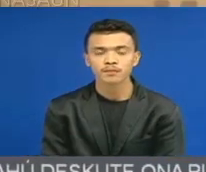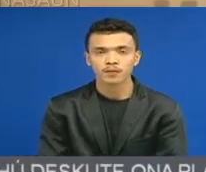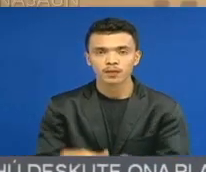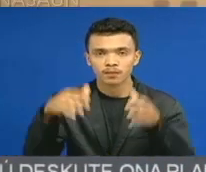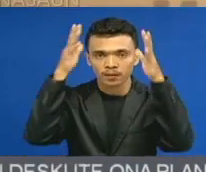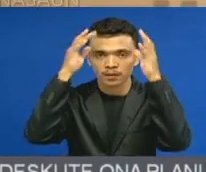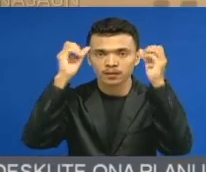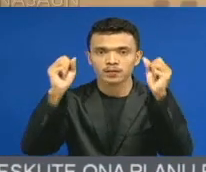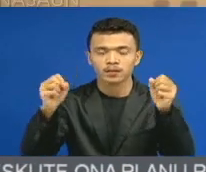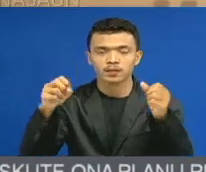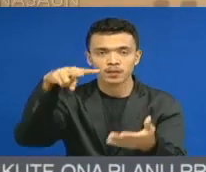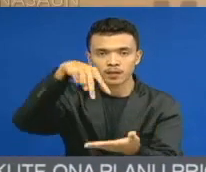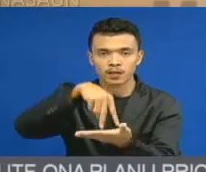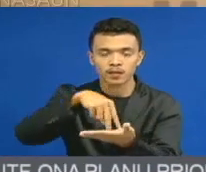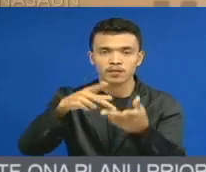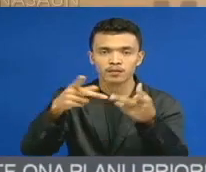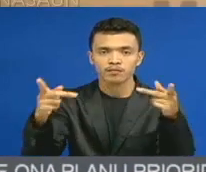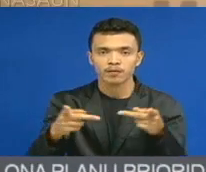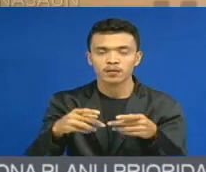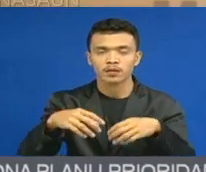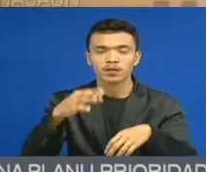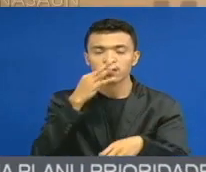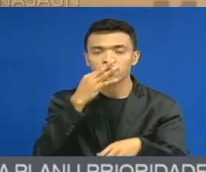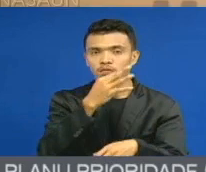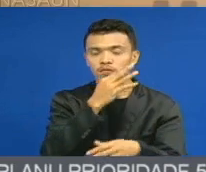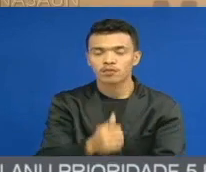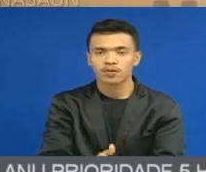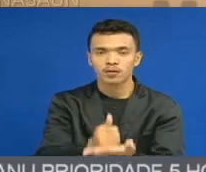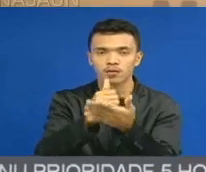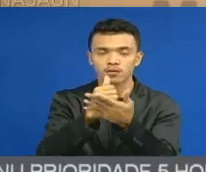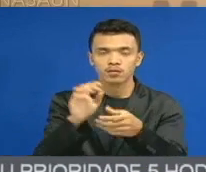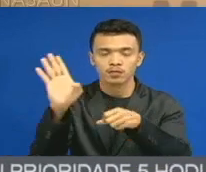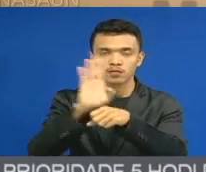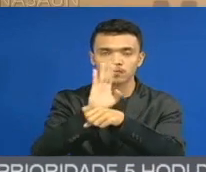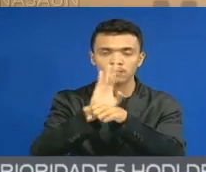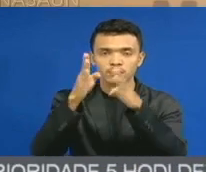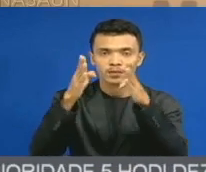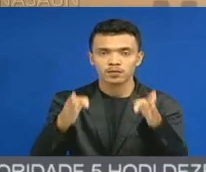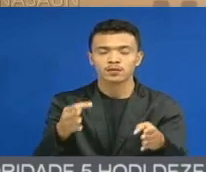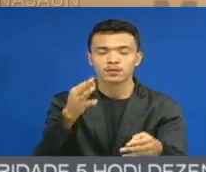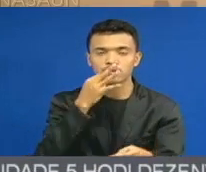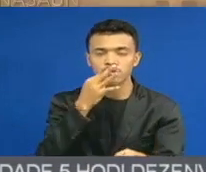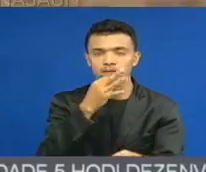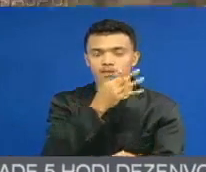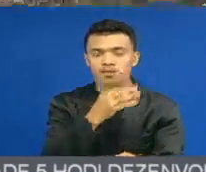Presidente da República hari exposição ai Funan, hodi fotulum ba negociante ai Funan.